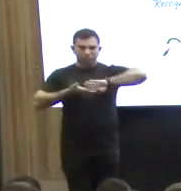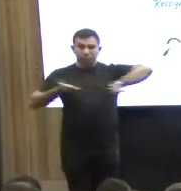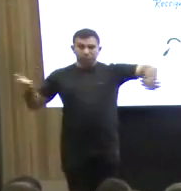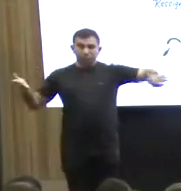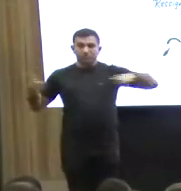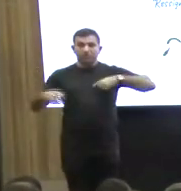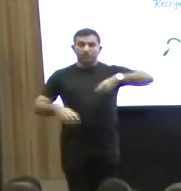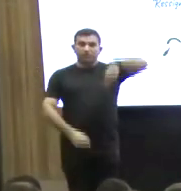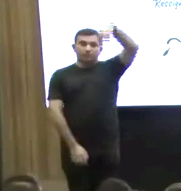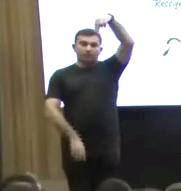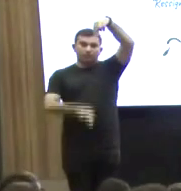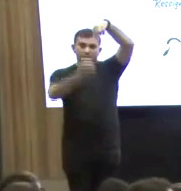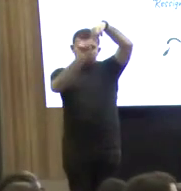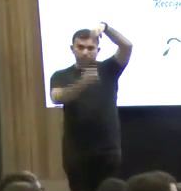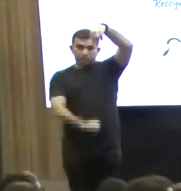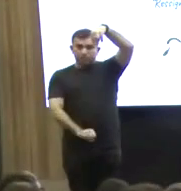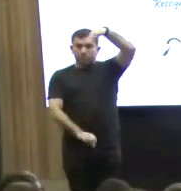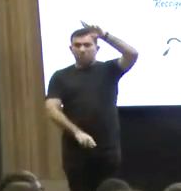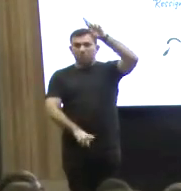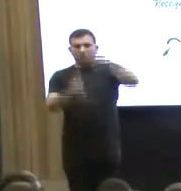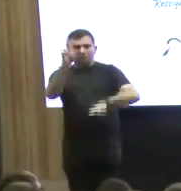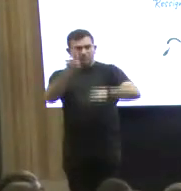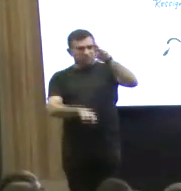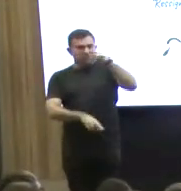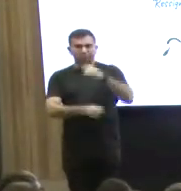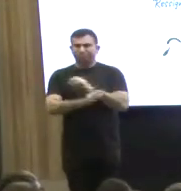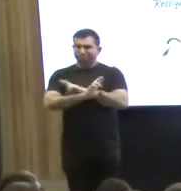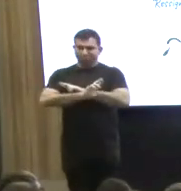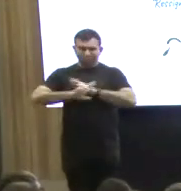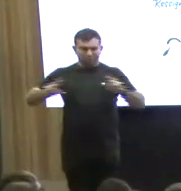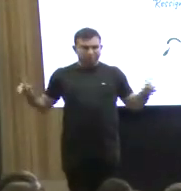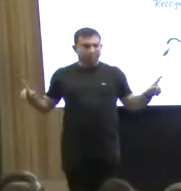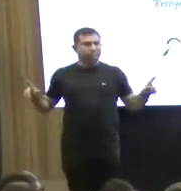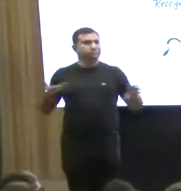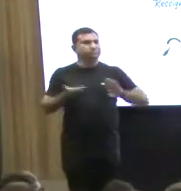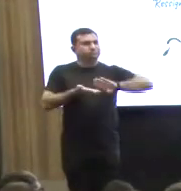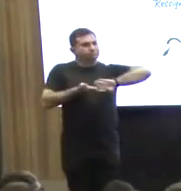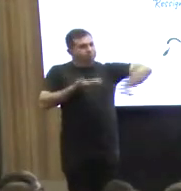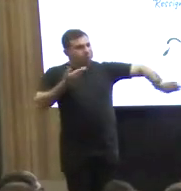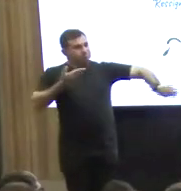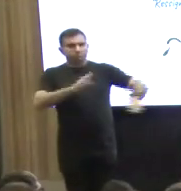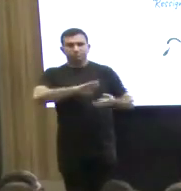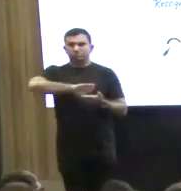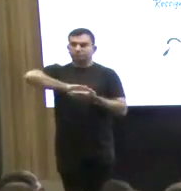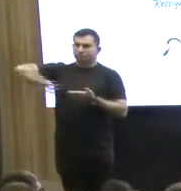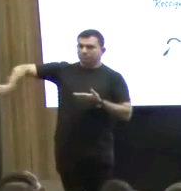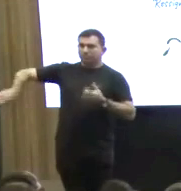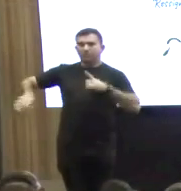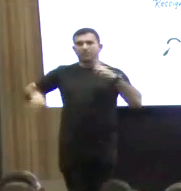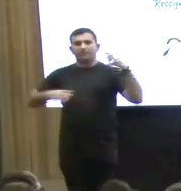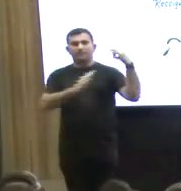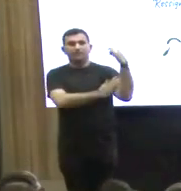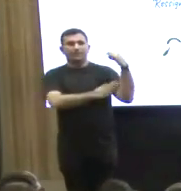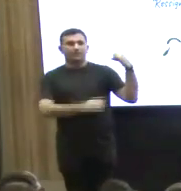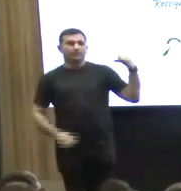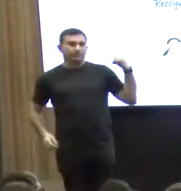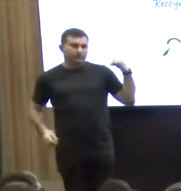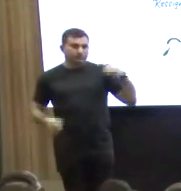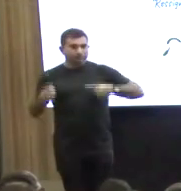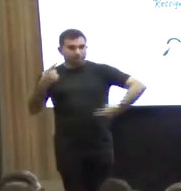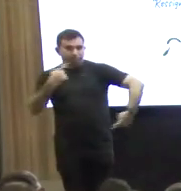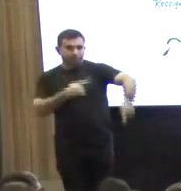política, social no mundo, para entender que essas relações de poder, elas são relações de dominação. Então, é nesse